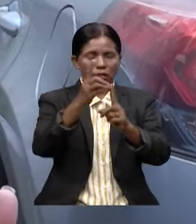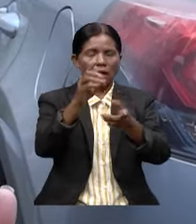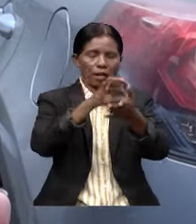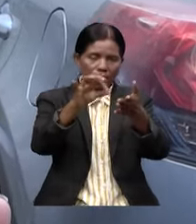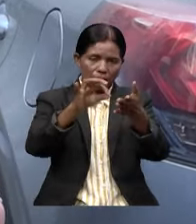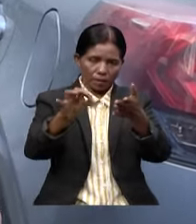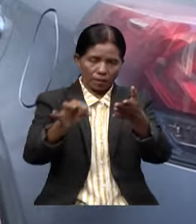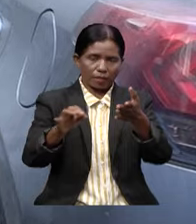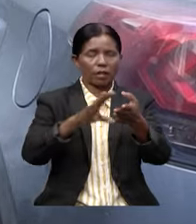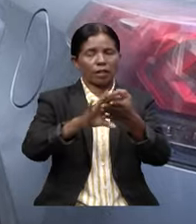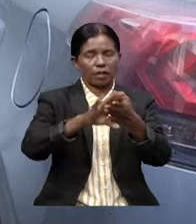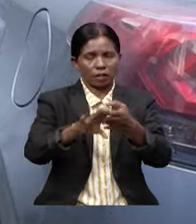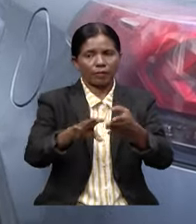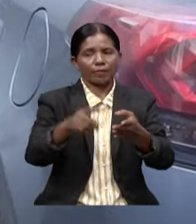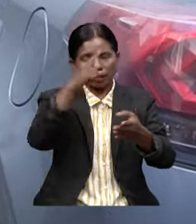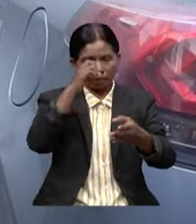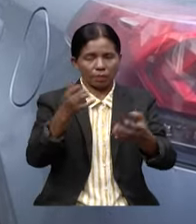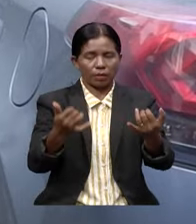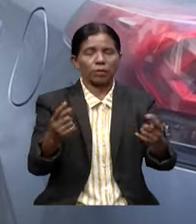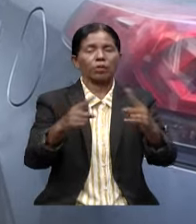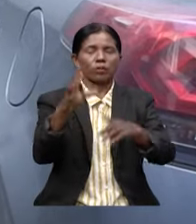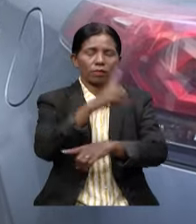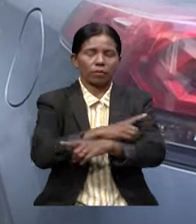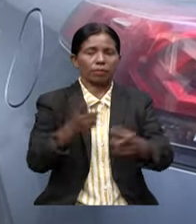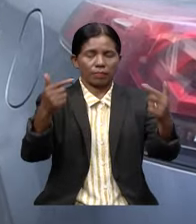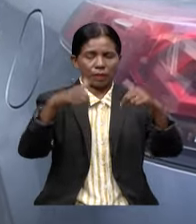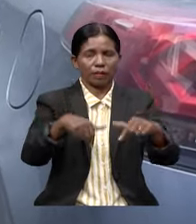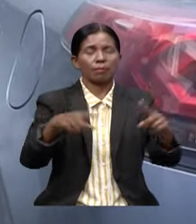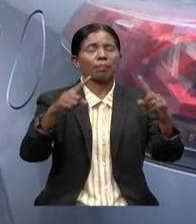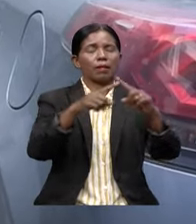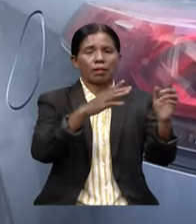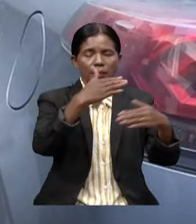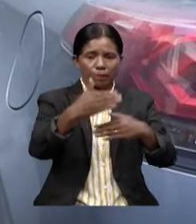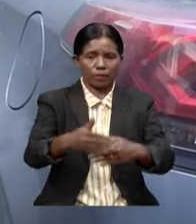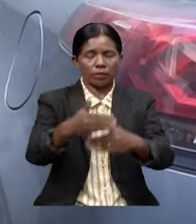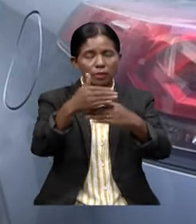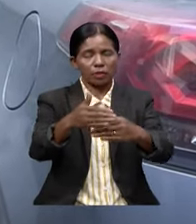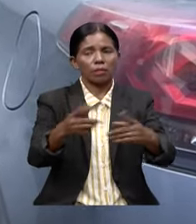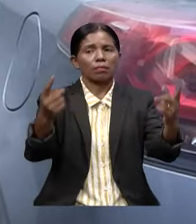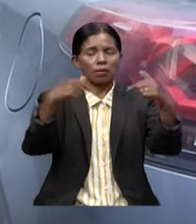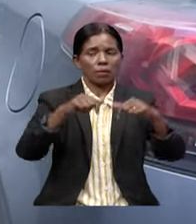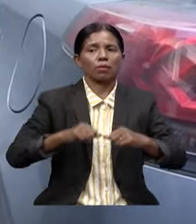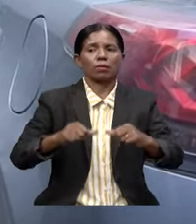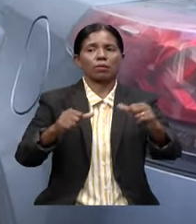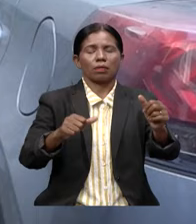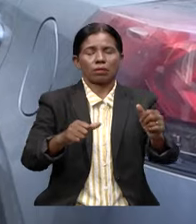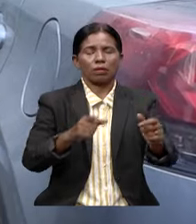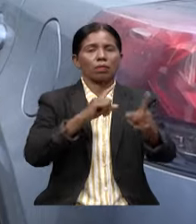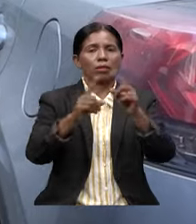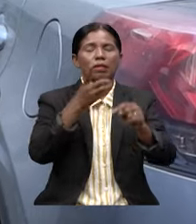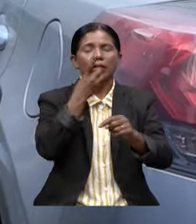lá. Também de nem ocorre mais. Mas bem para o processo nem ocorre mais continua a prestar declaração